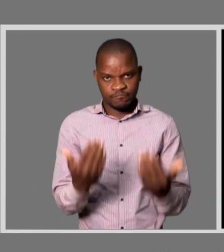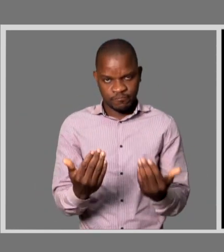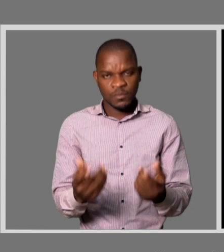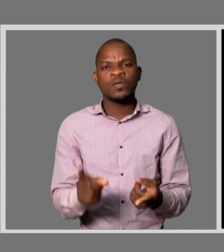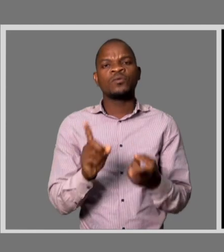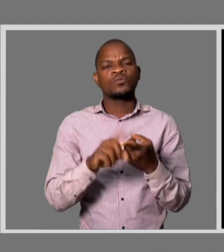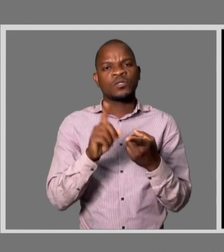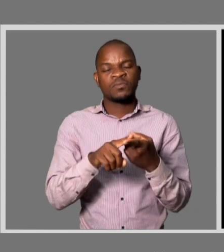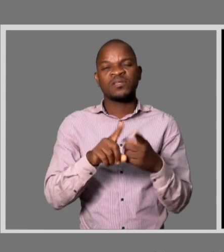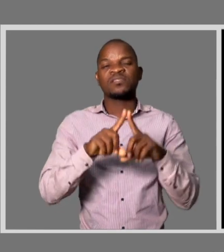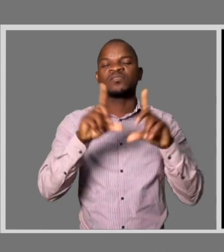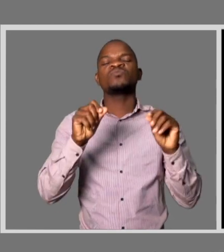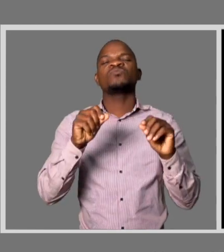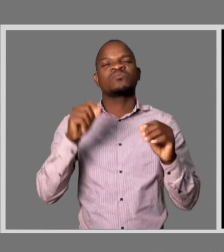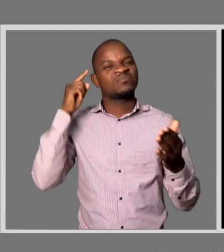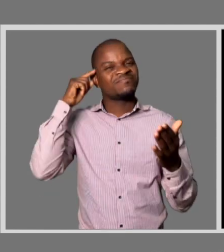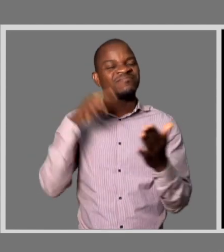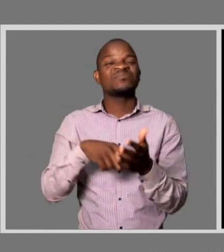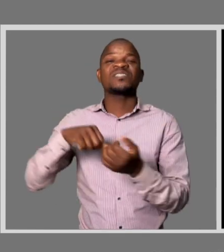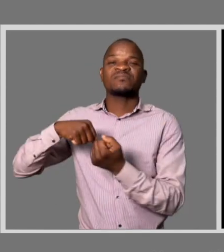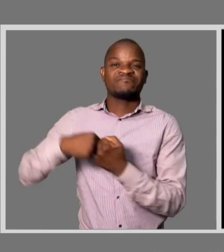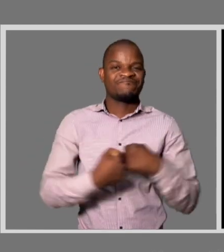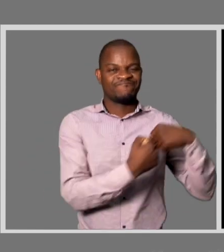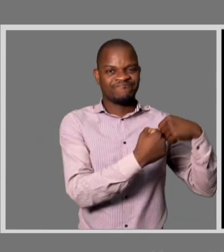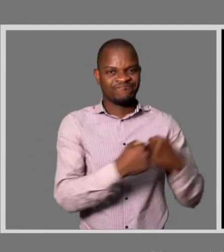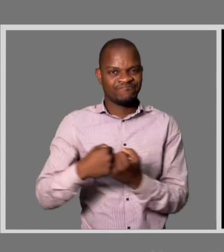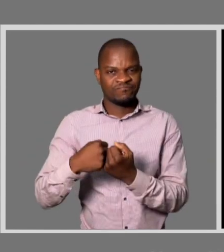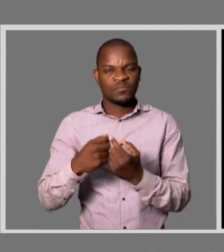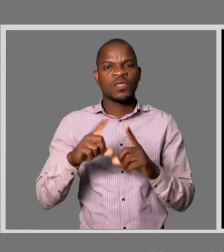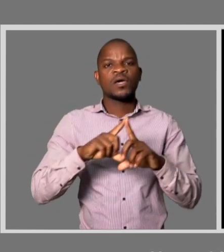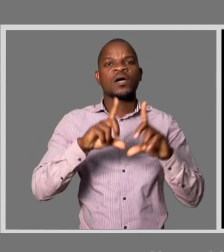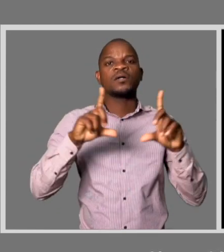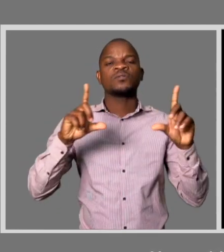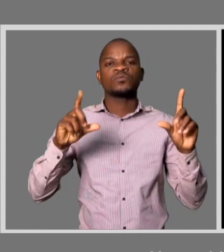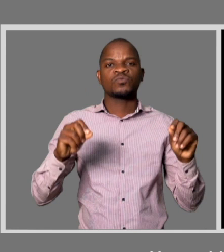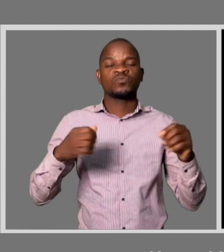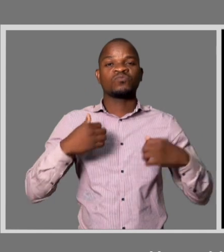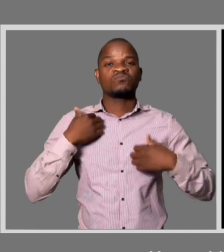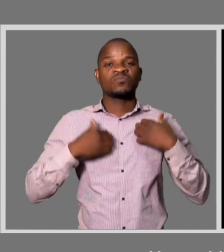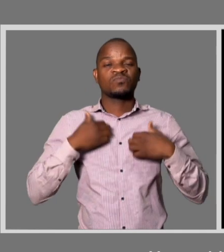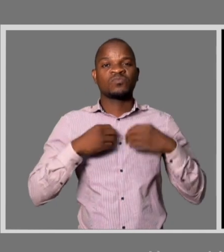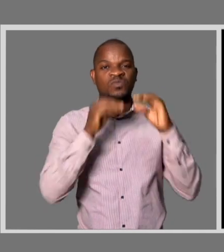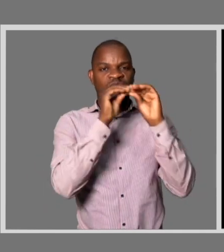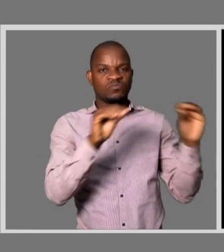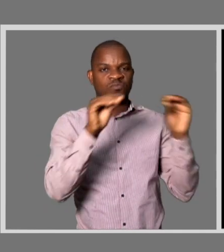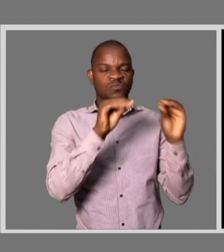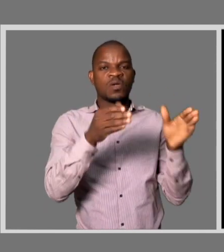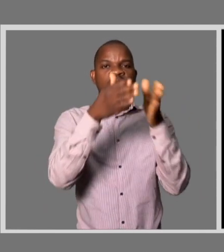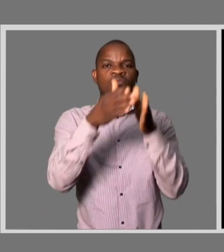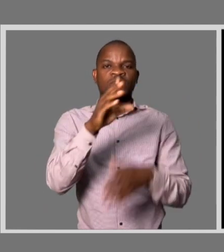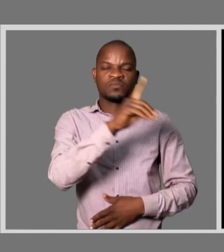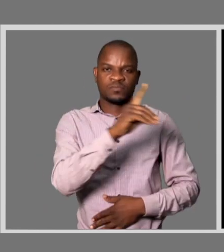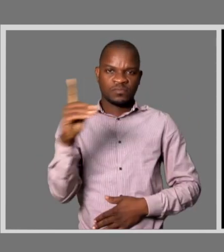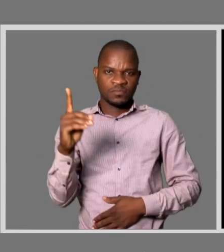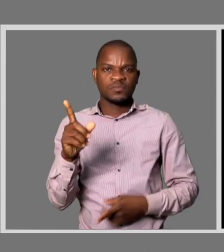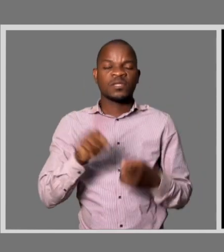necessidades educativas especiais, esta é uma obra demasiado oportuna, numa